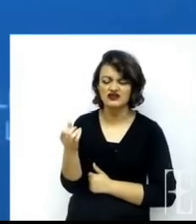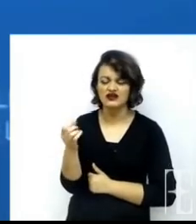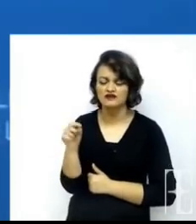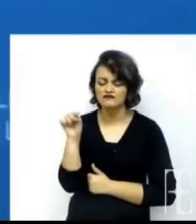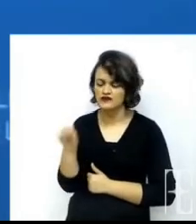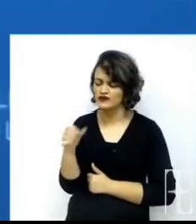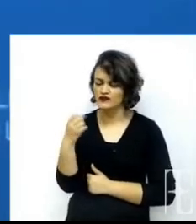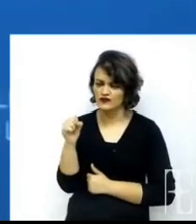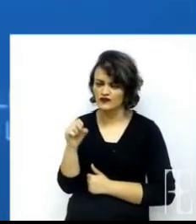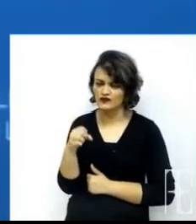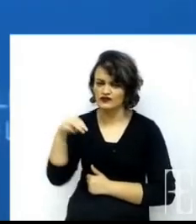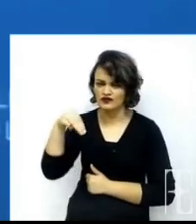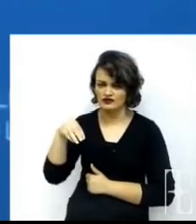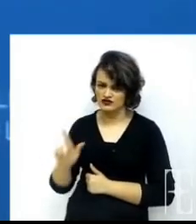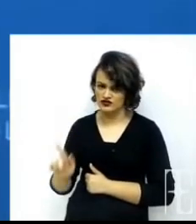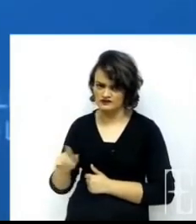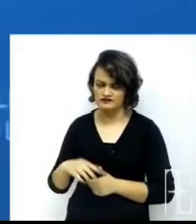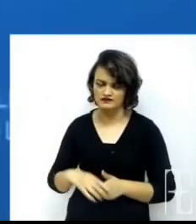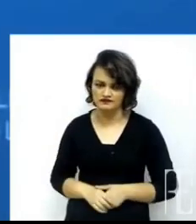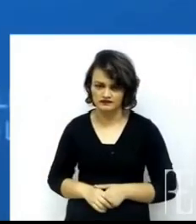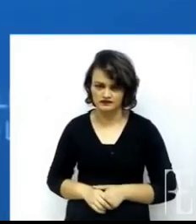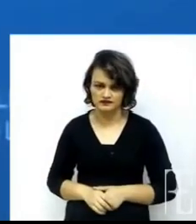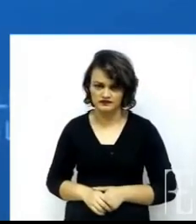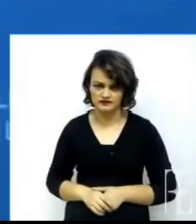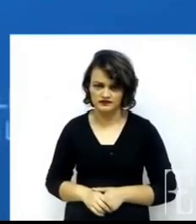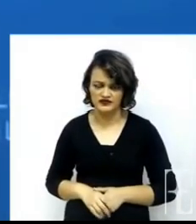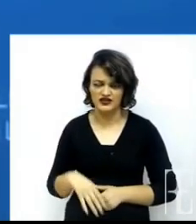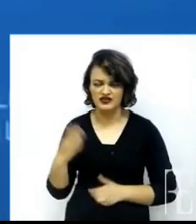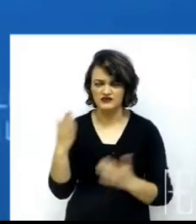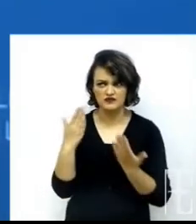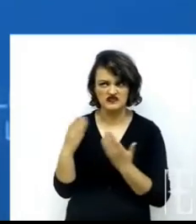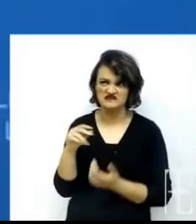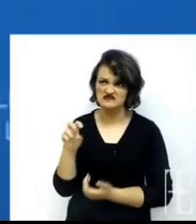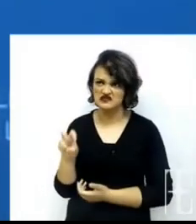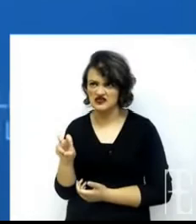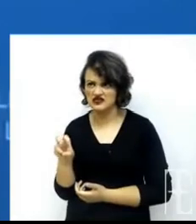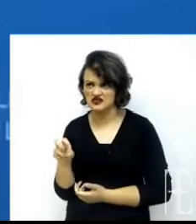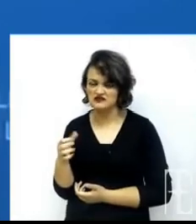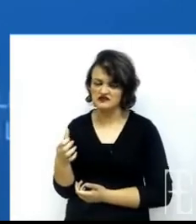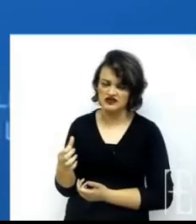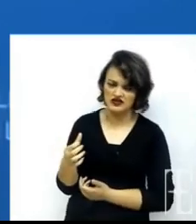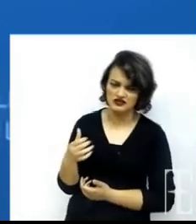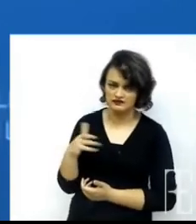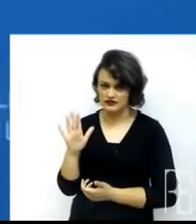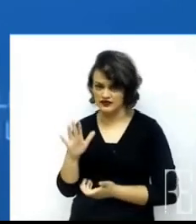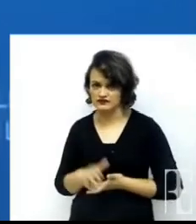26,8 megabits por segundo. Então, entre 5 e 6 vezes mais.